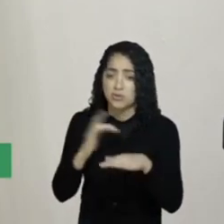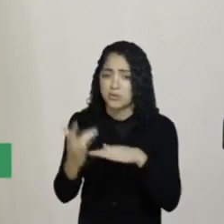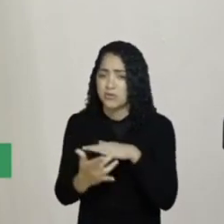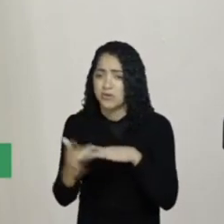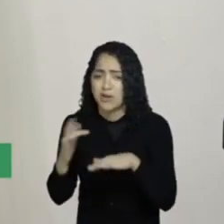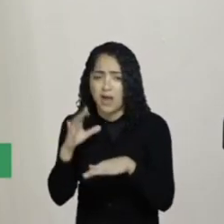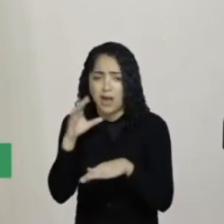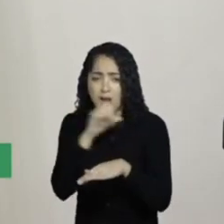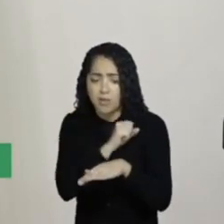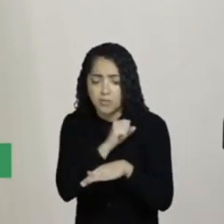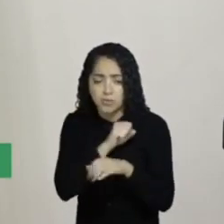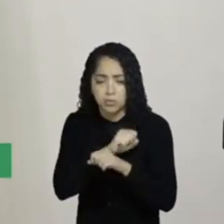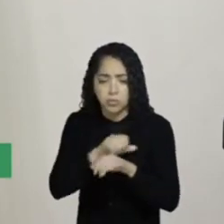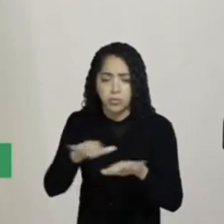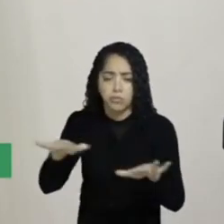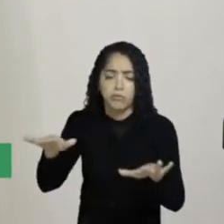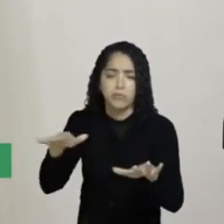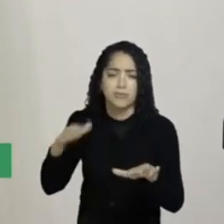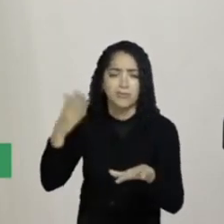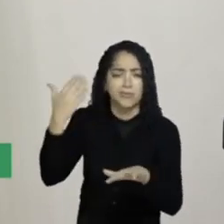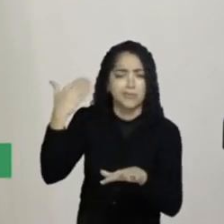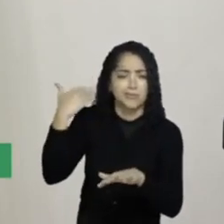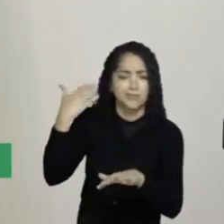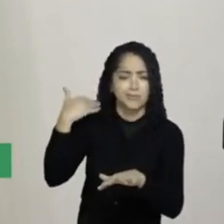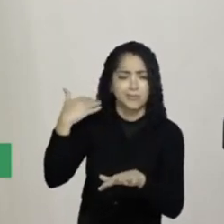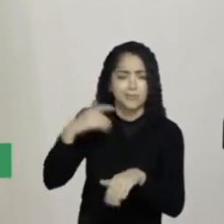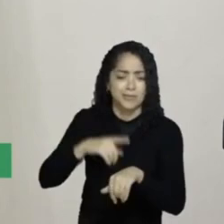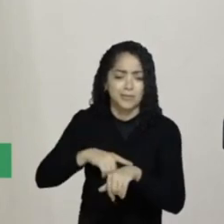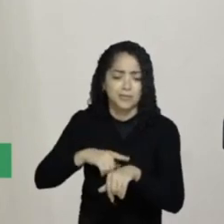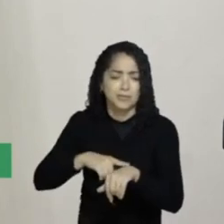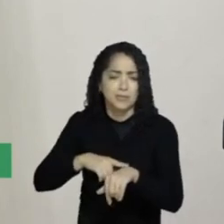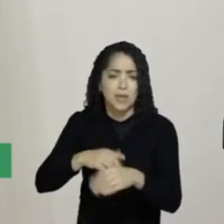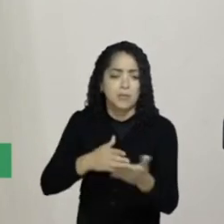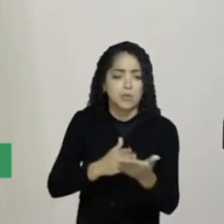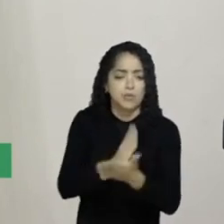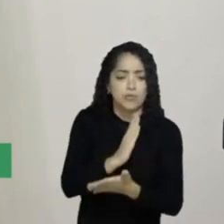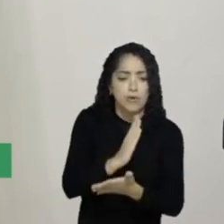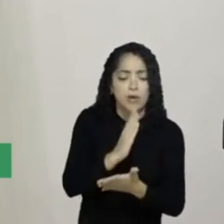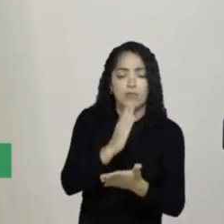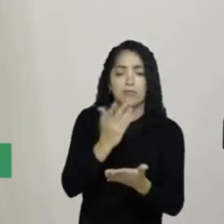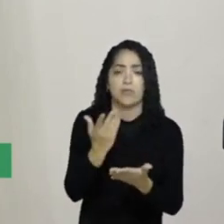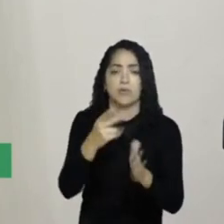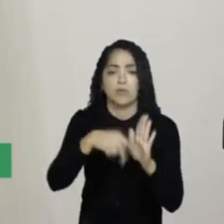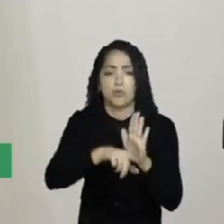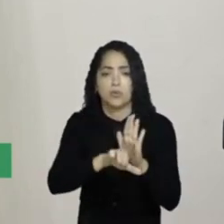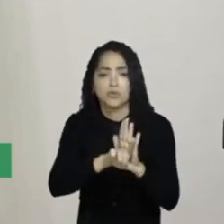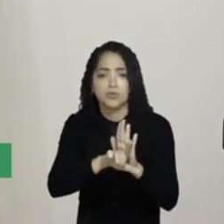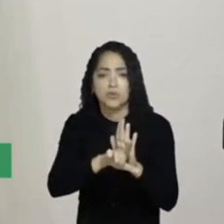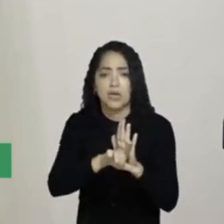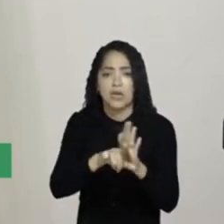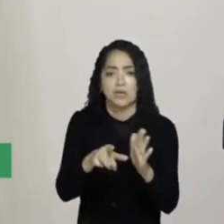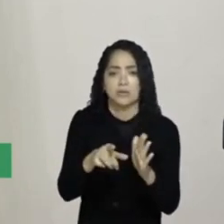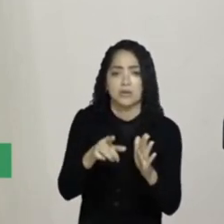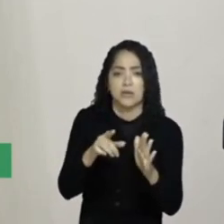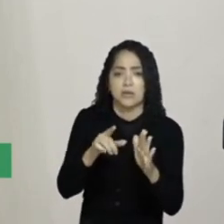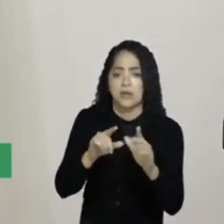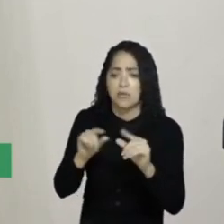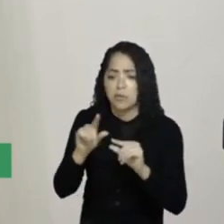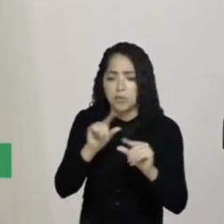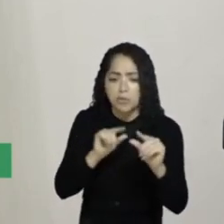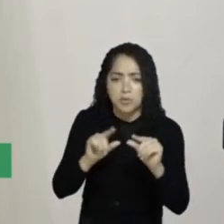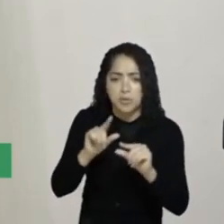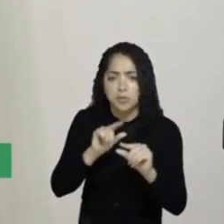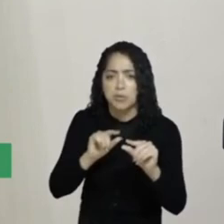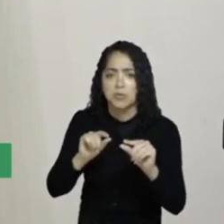rápidas no nosso tempo no meu tempo aprovava um projeto a boca pequena que falava que tinha e